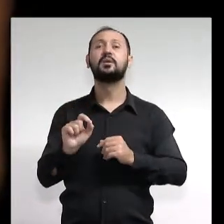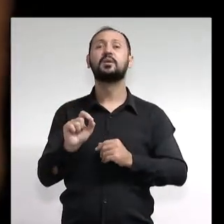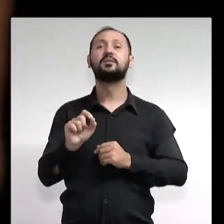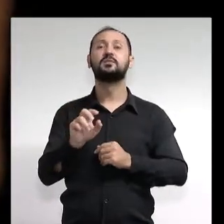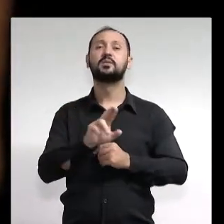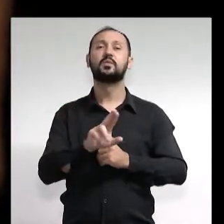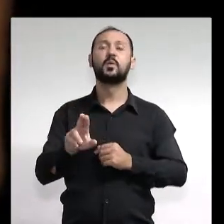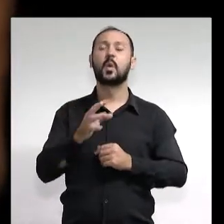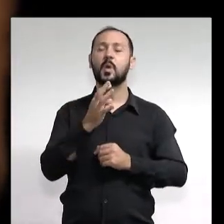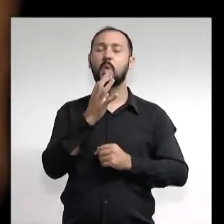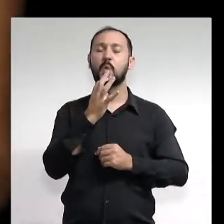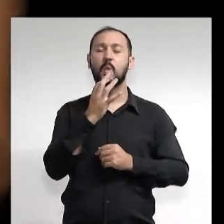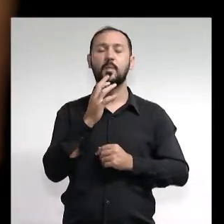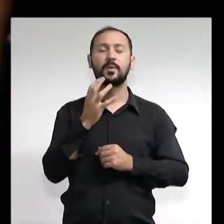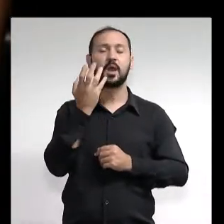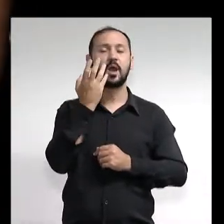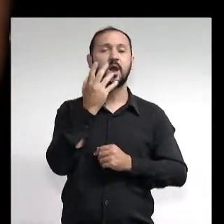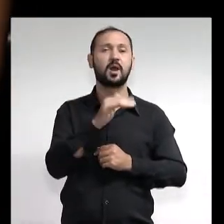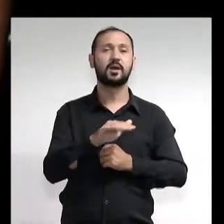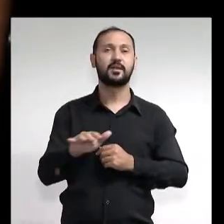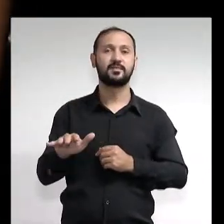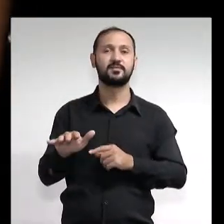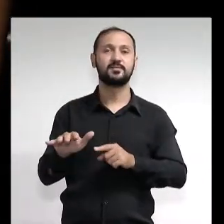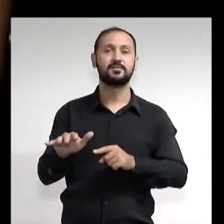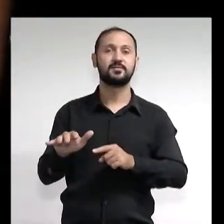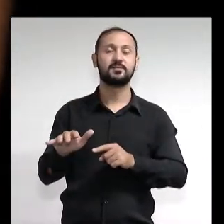pode chamar de crianças